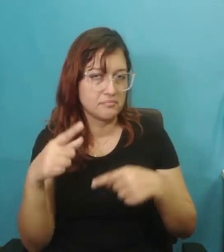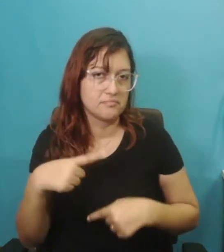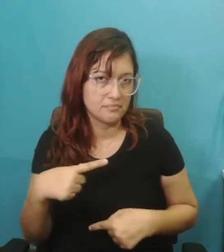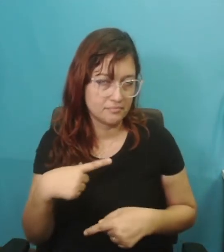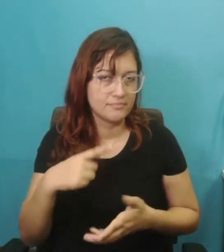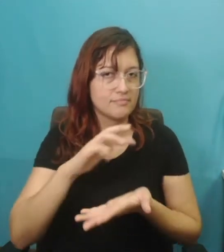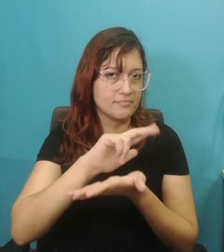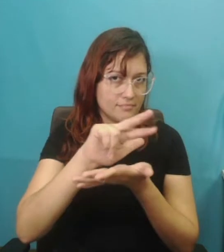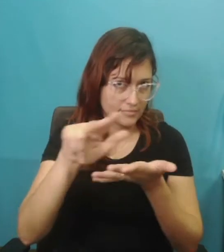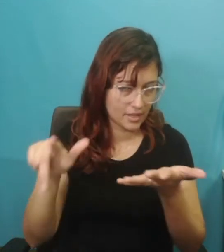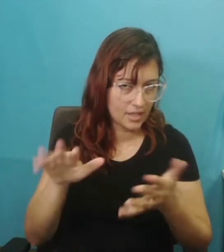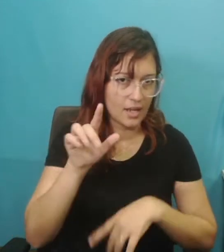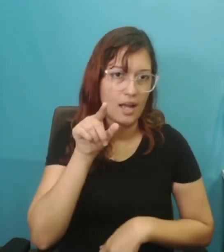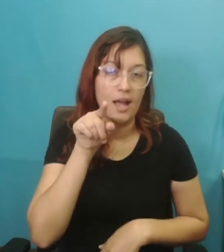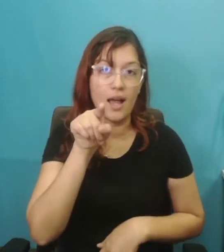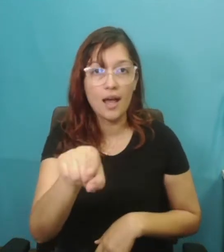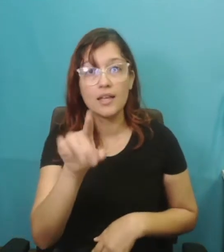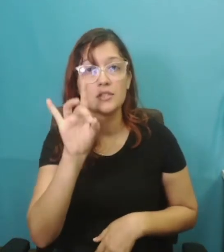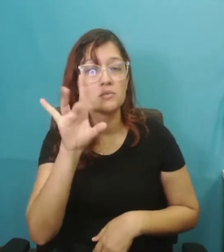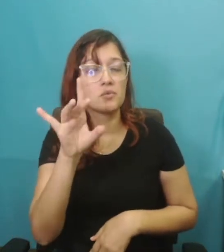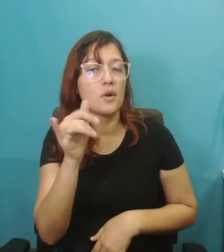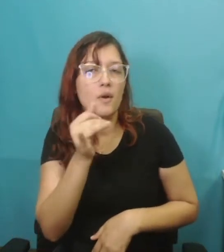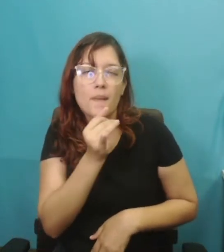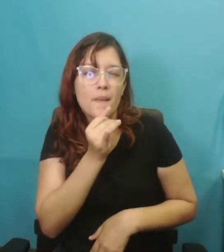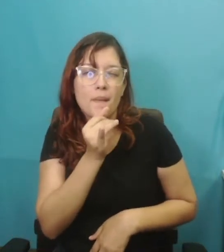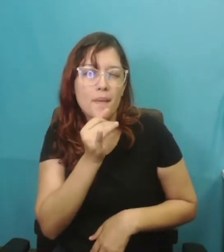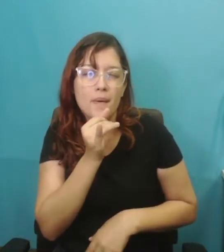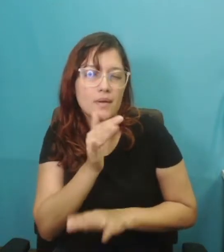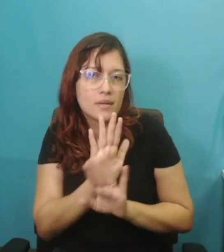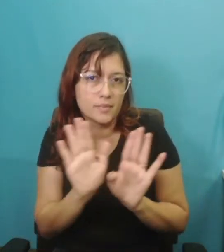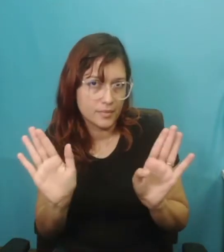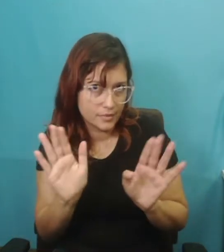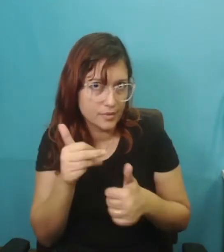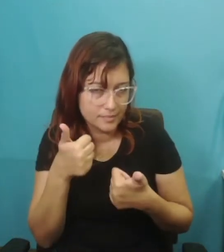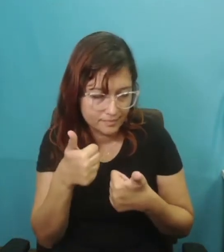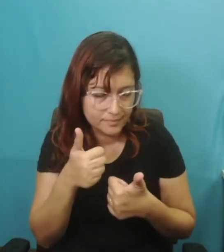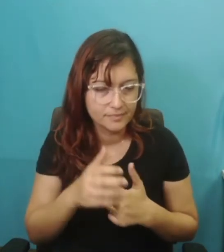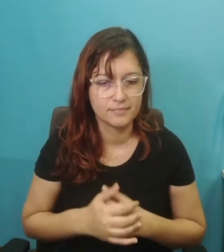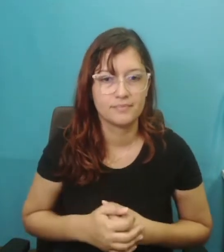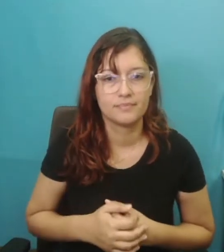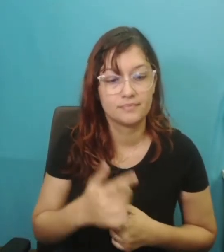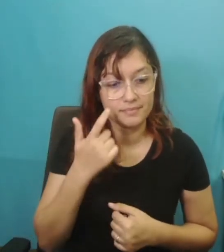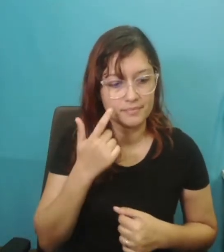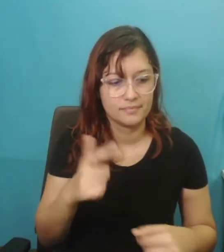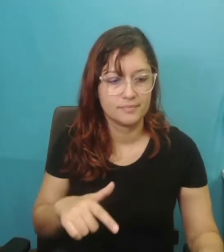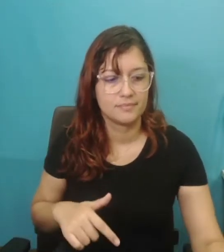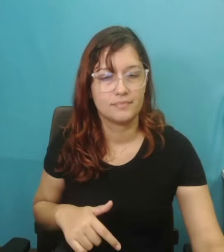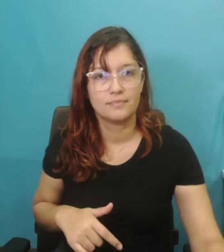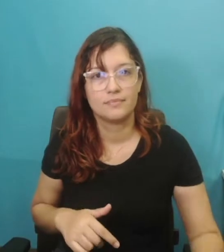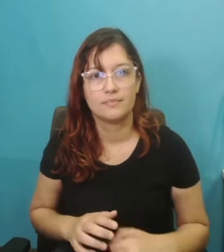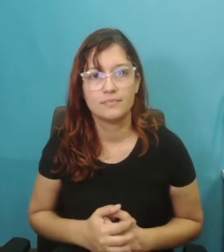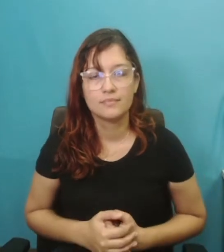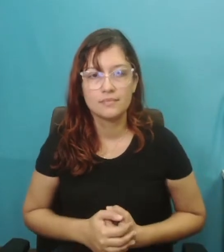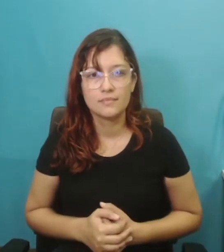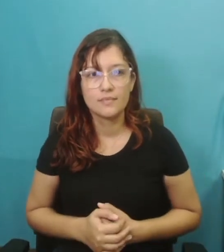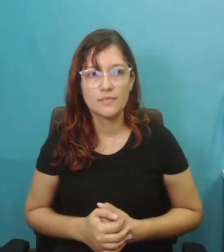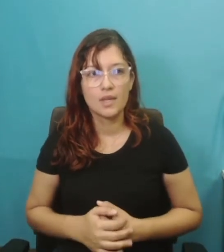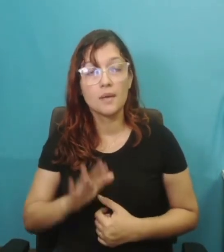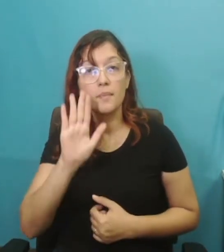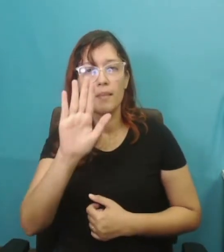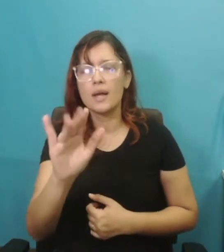certo? Veja que tem uma aplicação prática e esse foi só um exemplo, tem outros também.